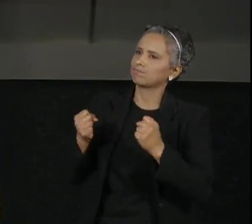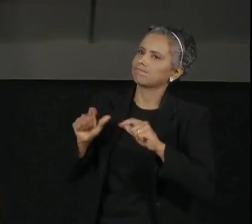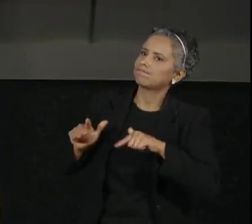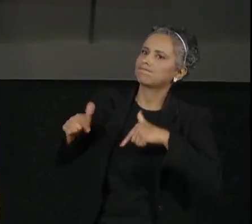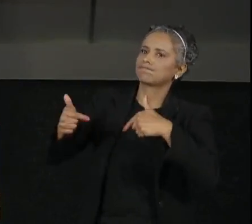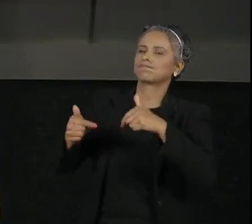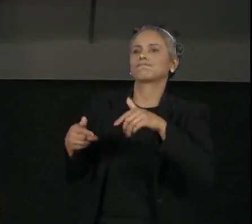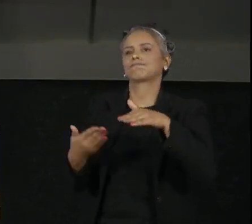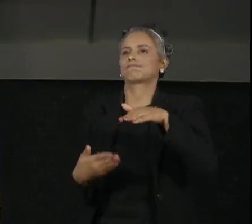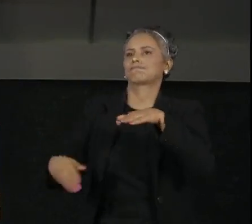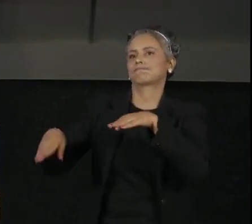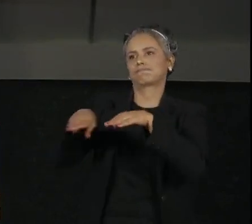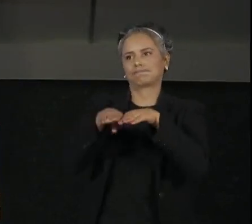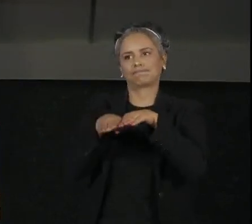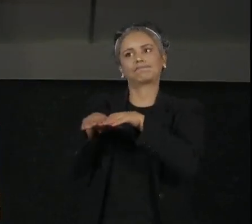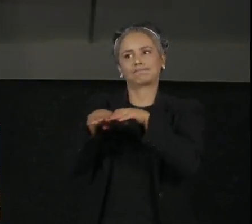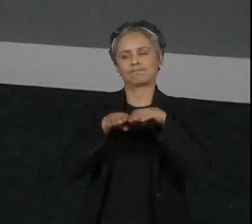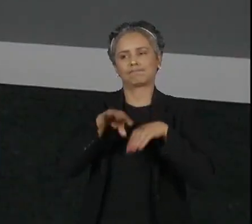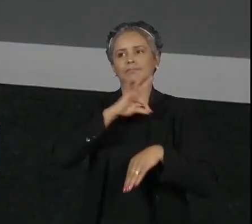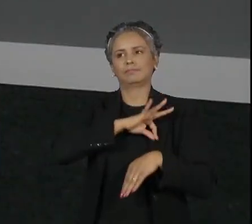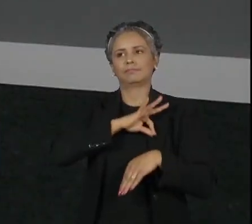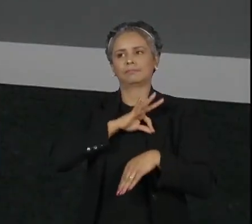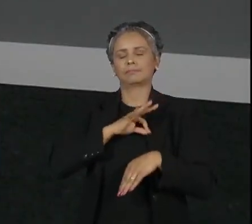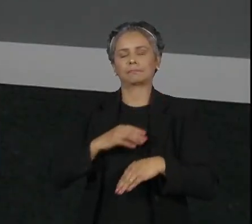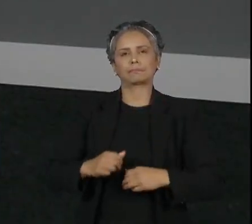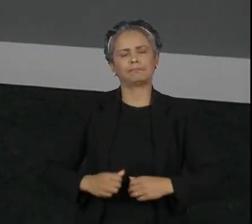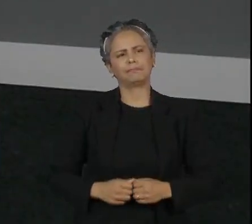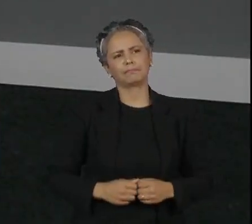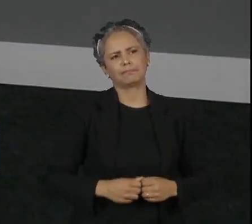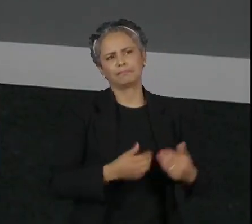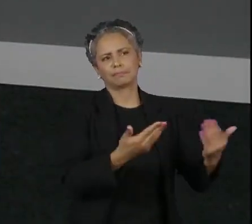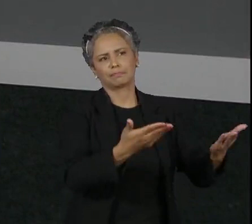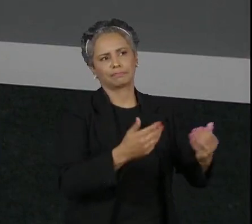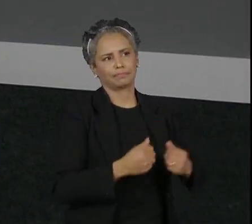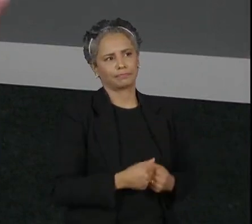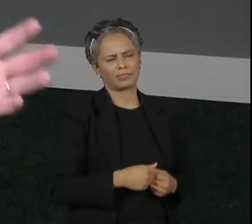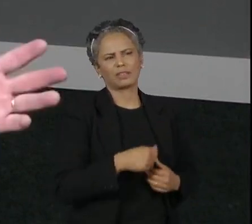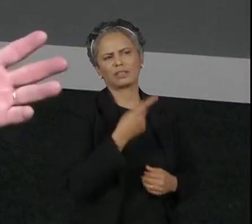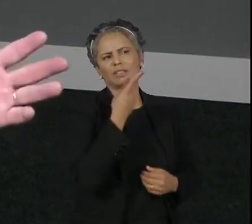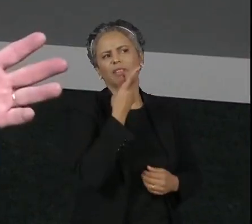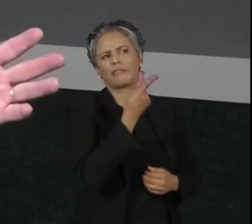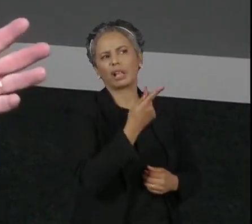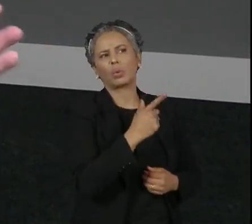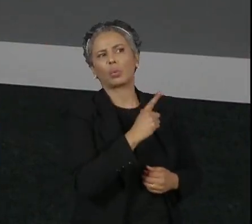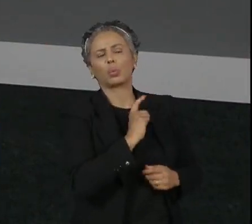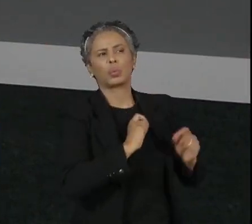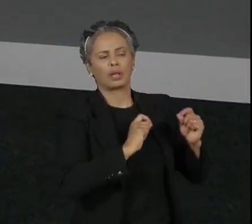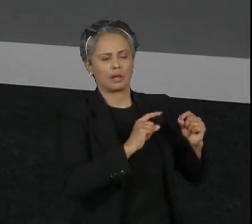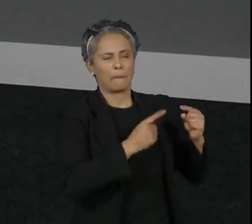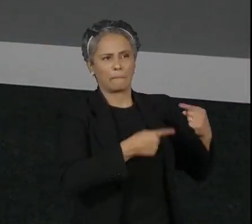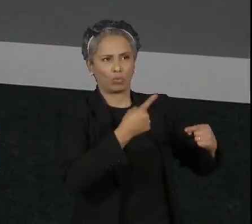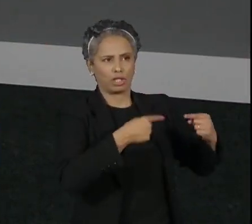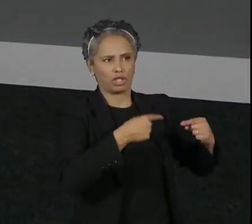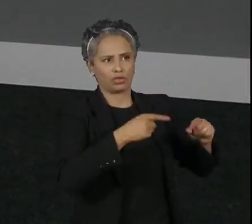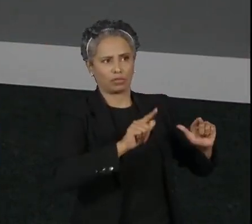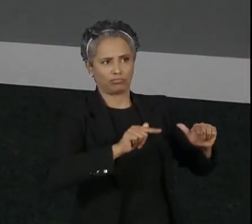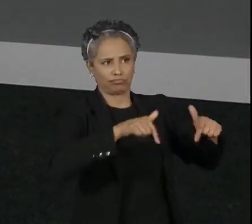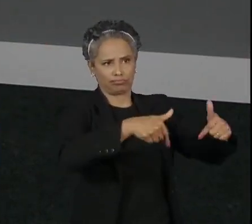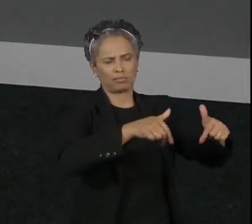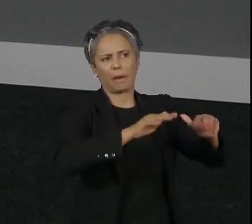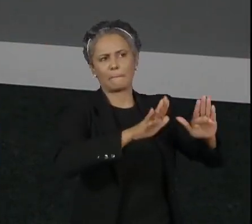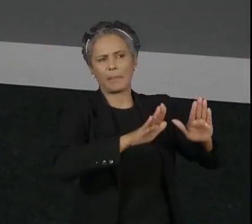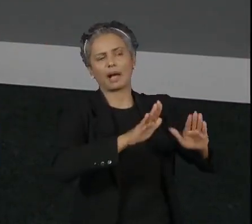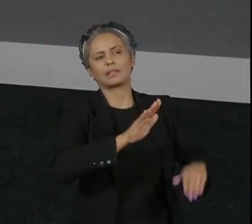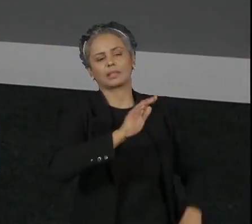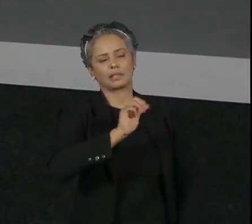igualar essa questão salarial. Você tocou num ponto aí da política, né? A ministra do Esporte, Ana Moser, vai